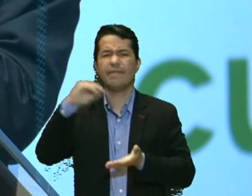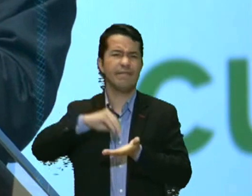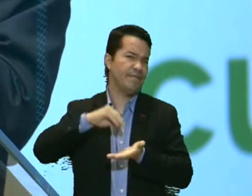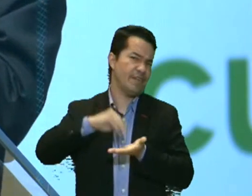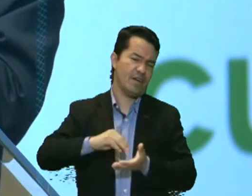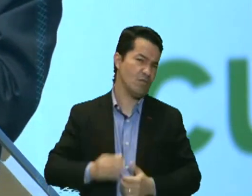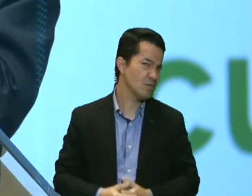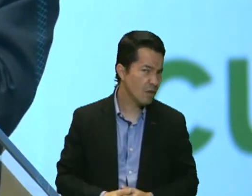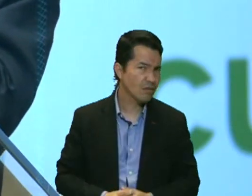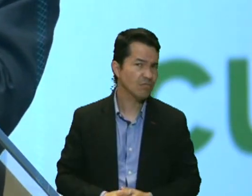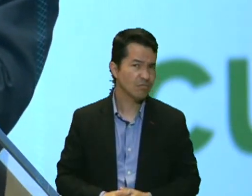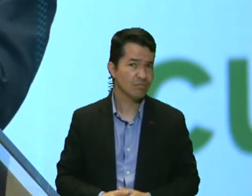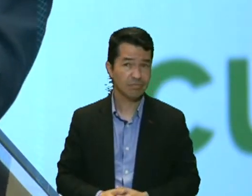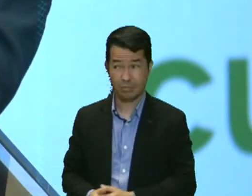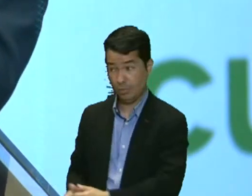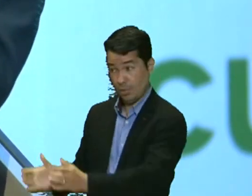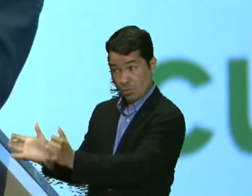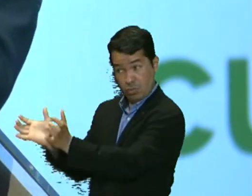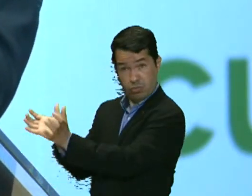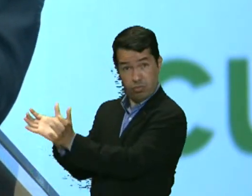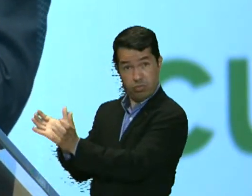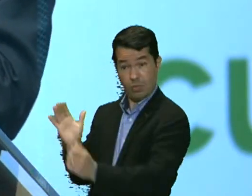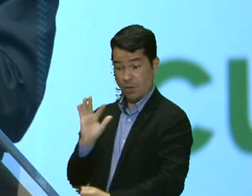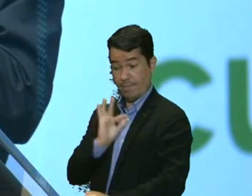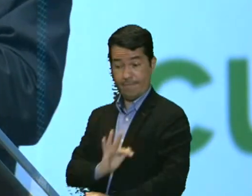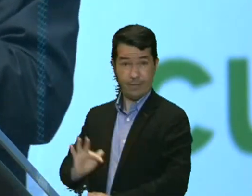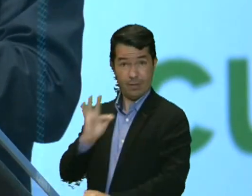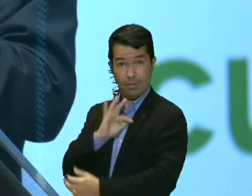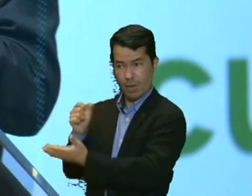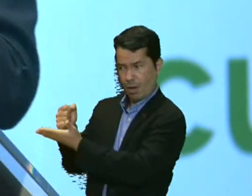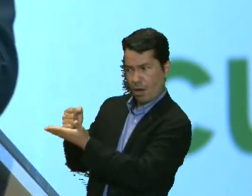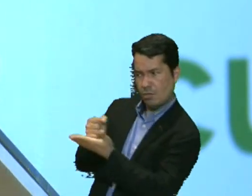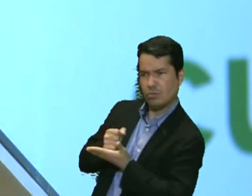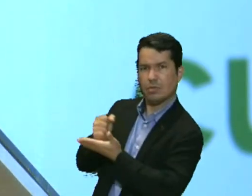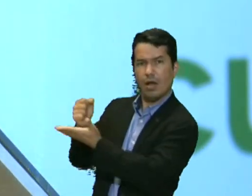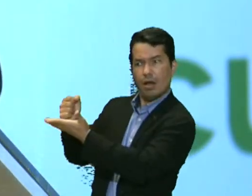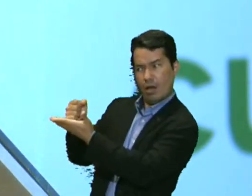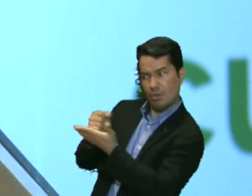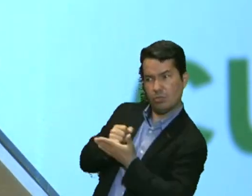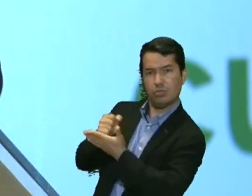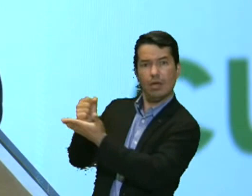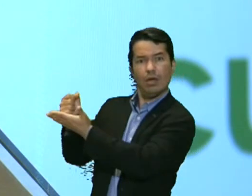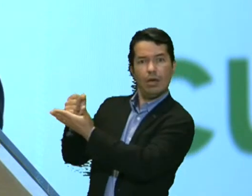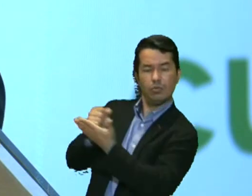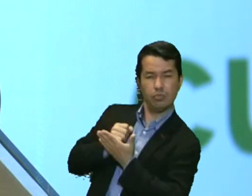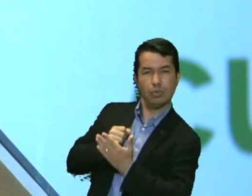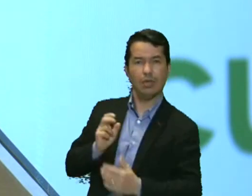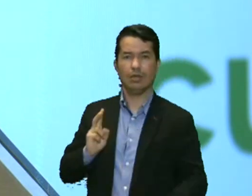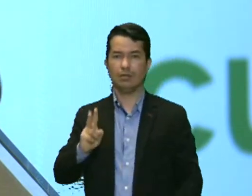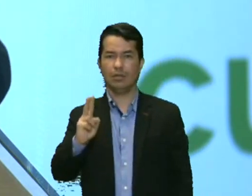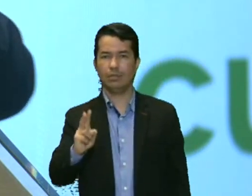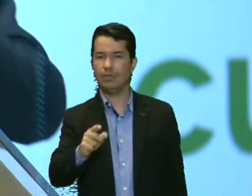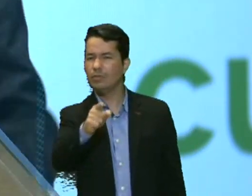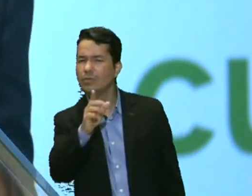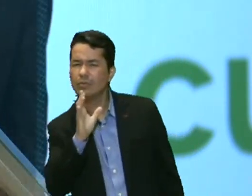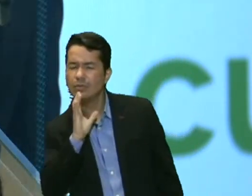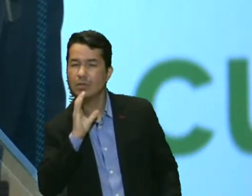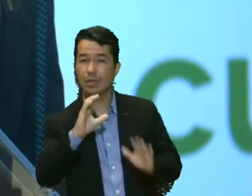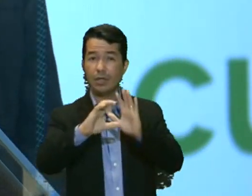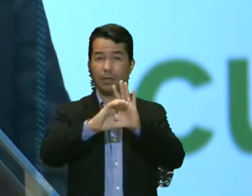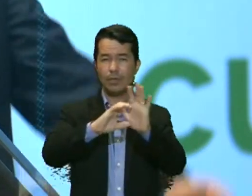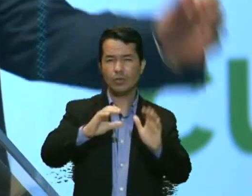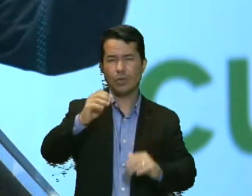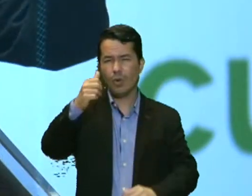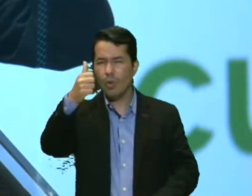mesma comunidade praticava em relação a ele. Se você ler lá os primeiros capítulos de Filipenses, ele já começa dizendo